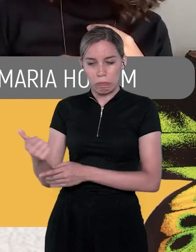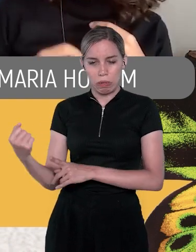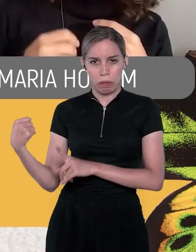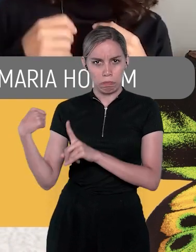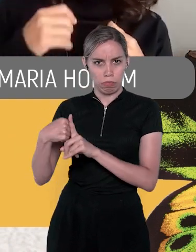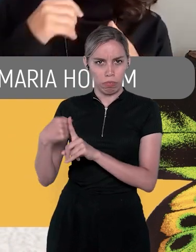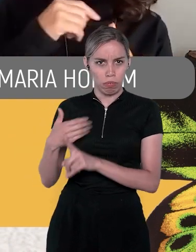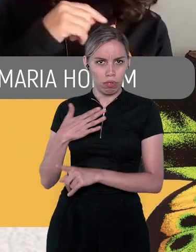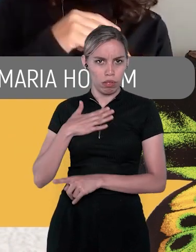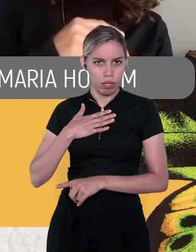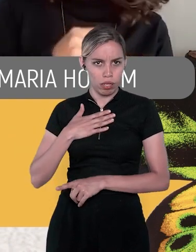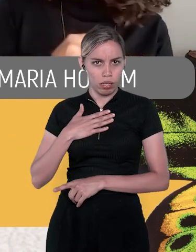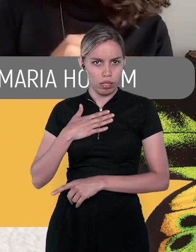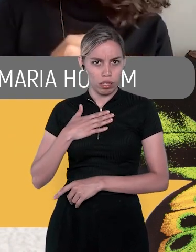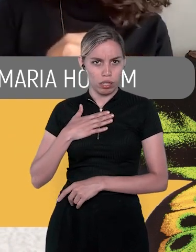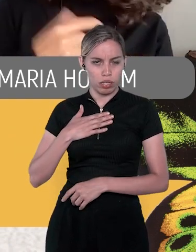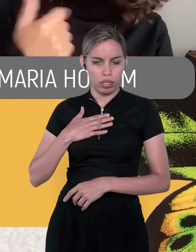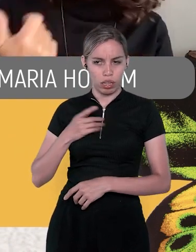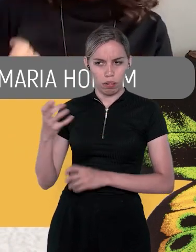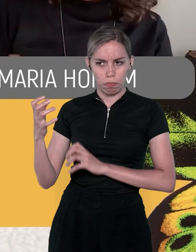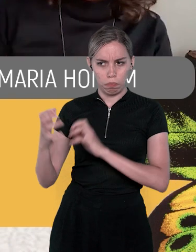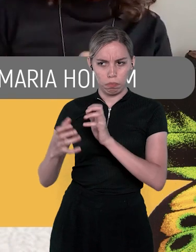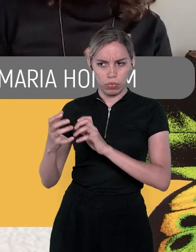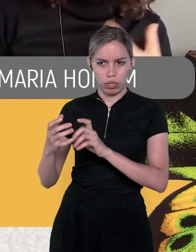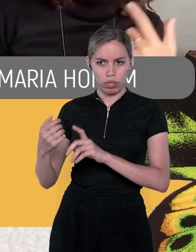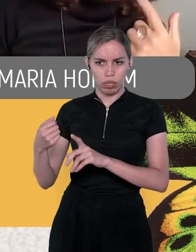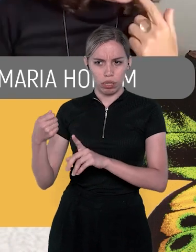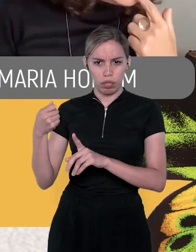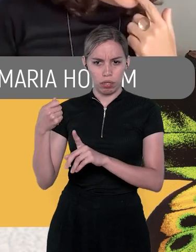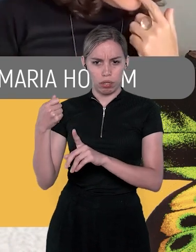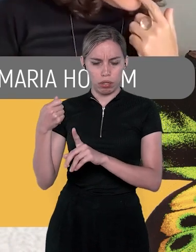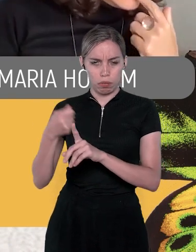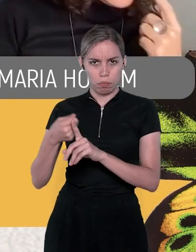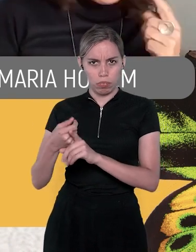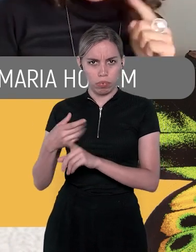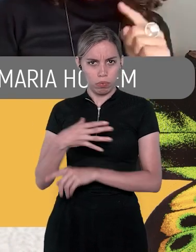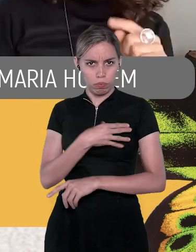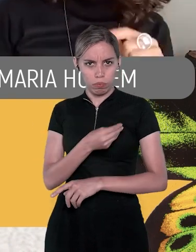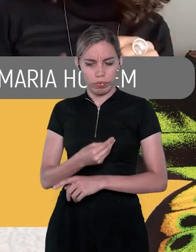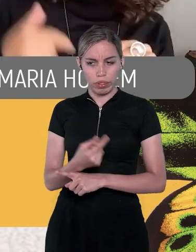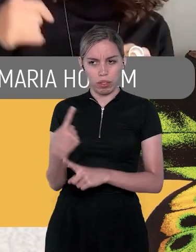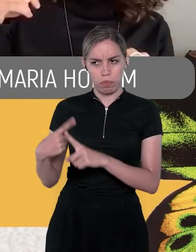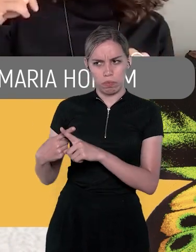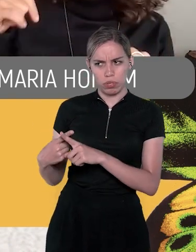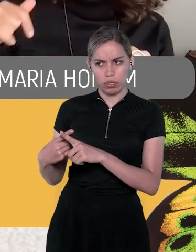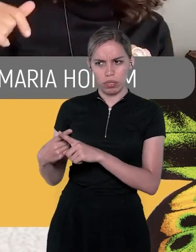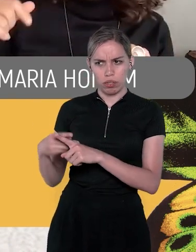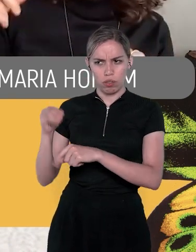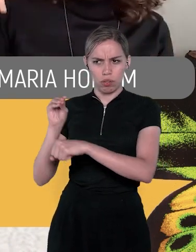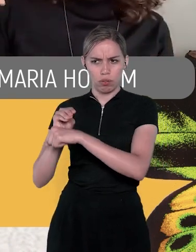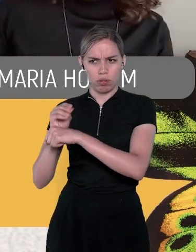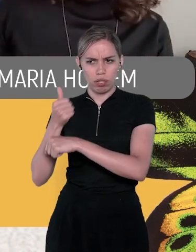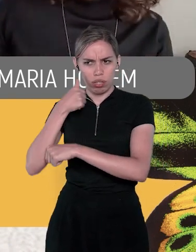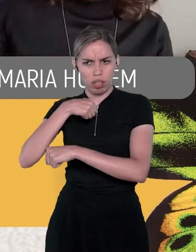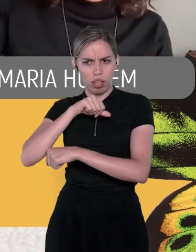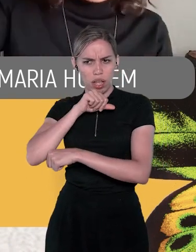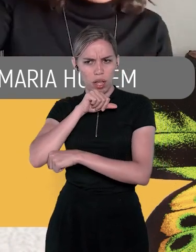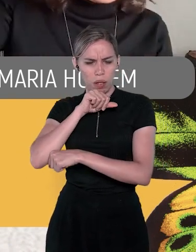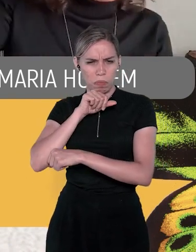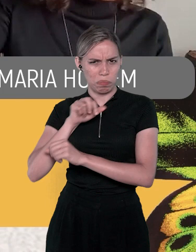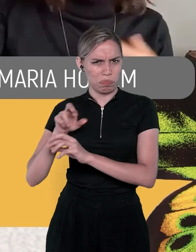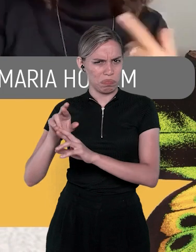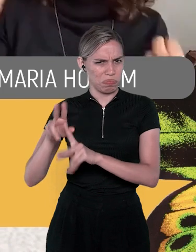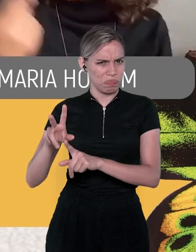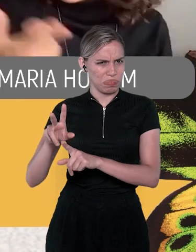ele quase me bateu, ele trata o nosso filho assim, ele é a mãe, porque o pai dele, porque, peraí,